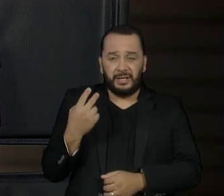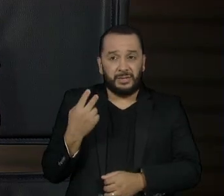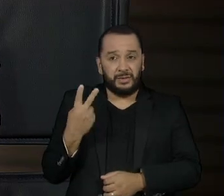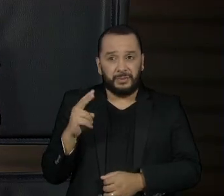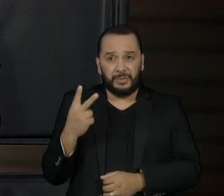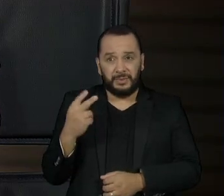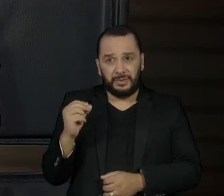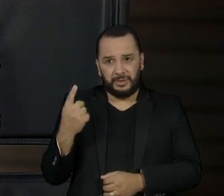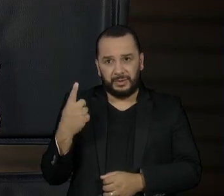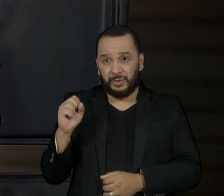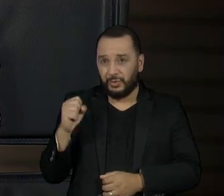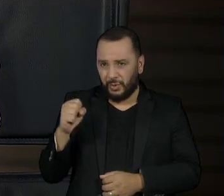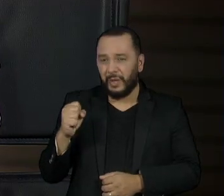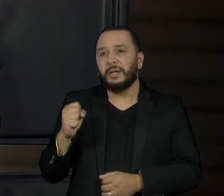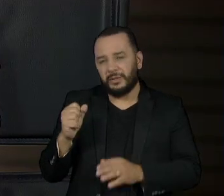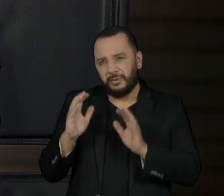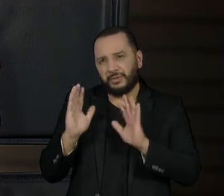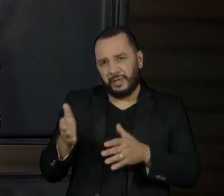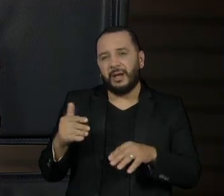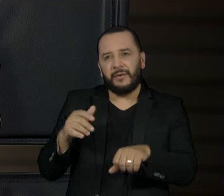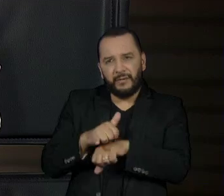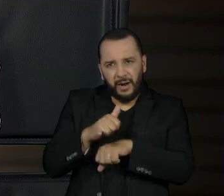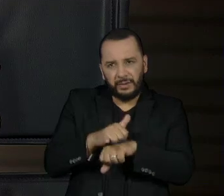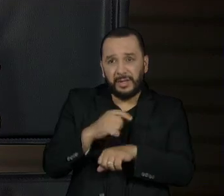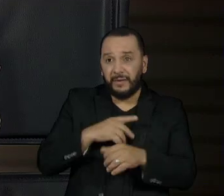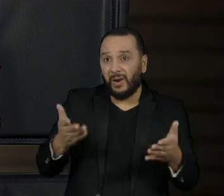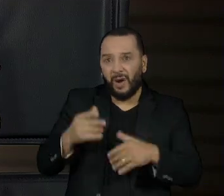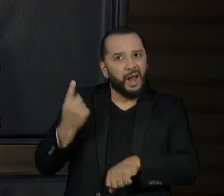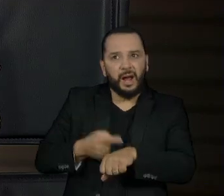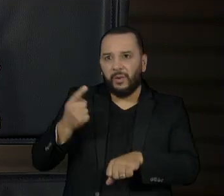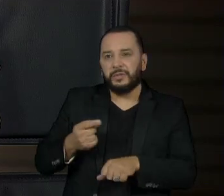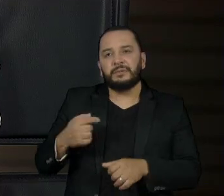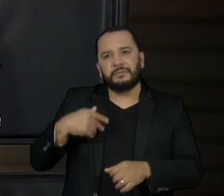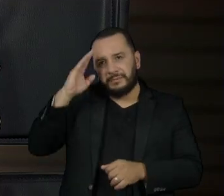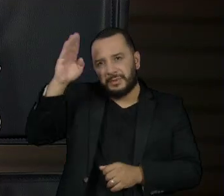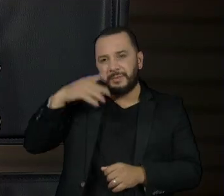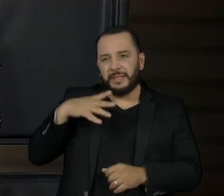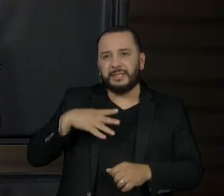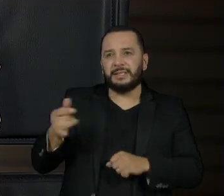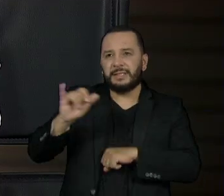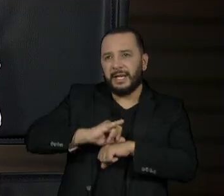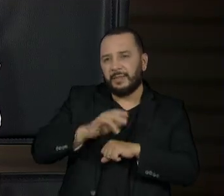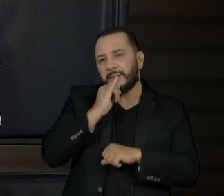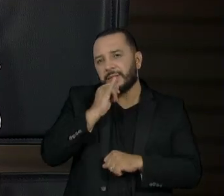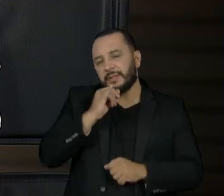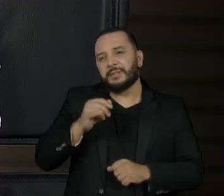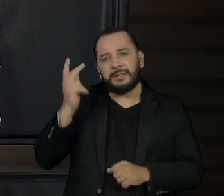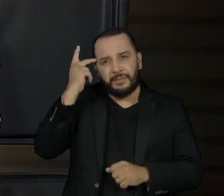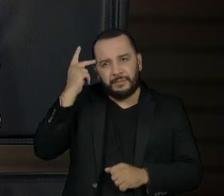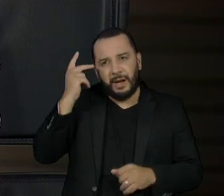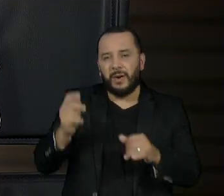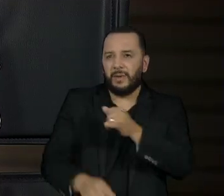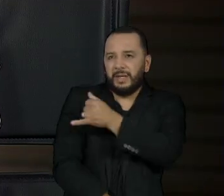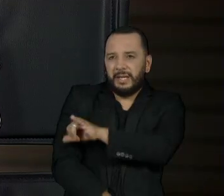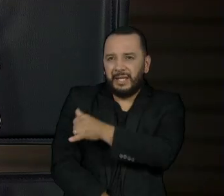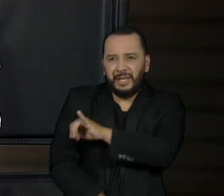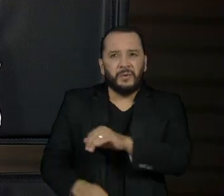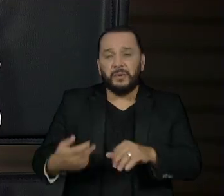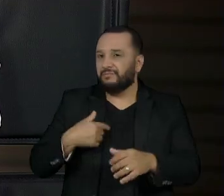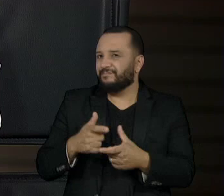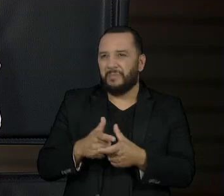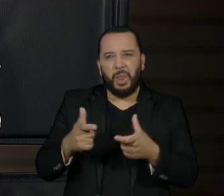não atribuo a única causa dessa abstenção alta, principalmente nas grandes cidades, né, aí São Paulo e Rio liderando as